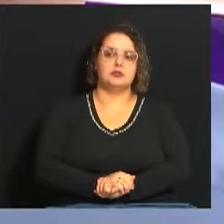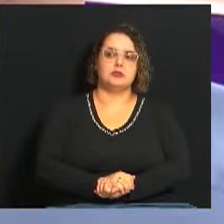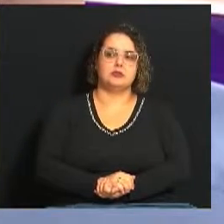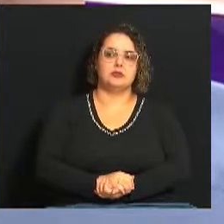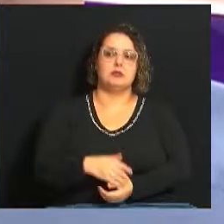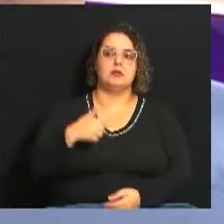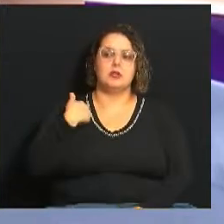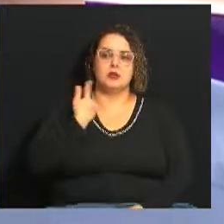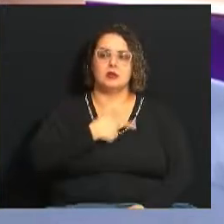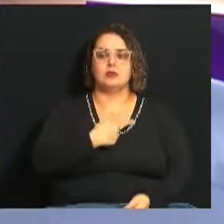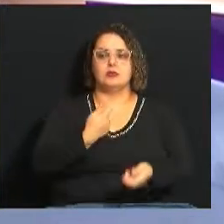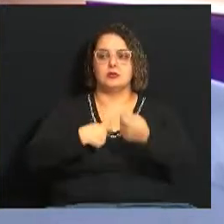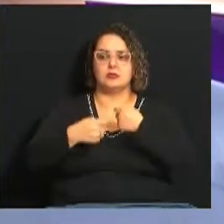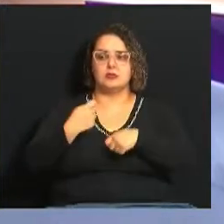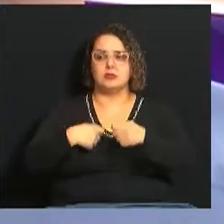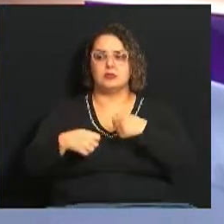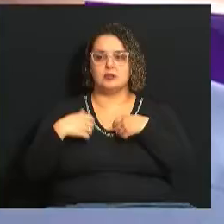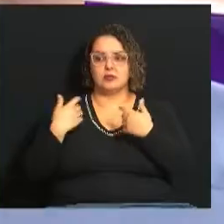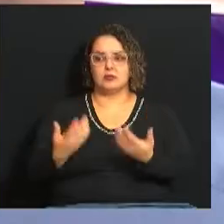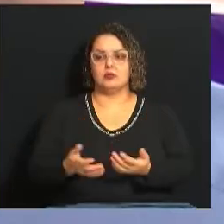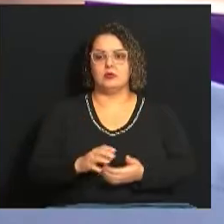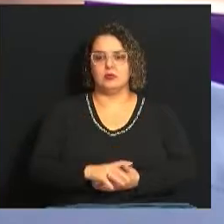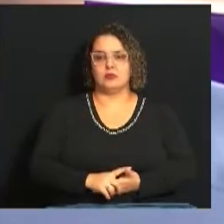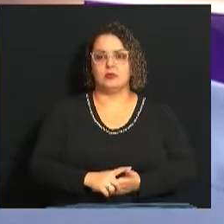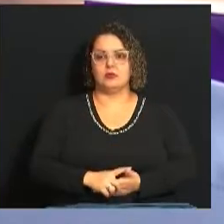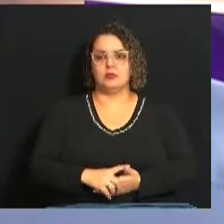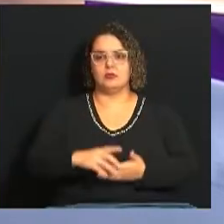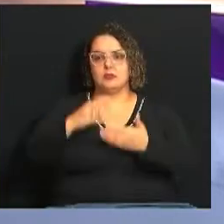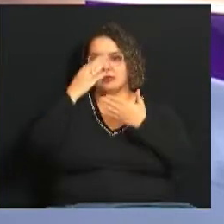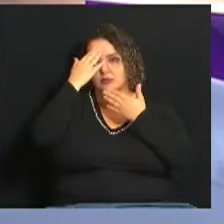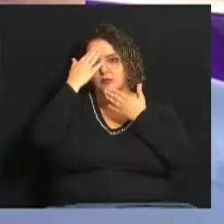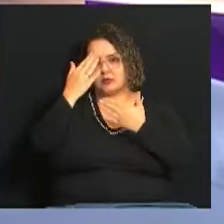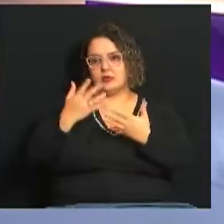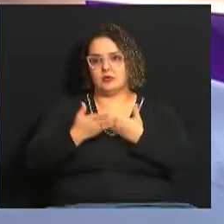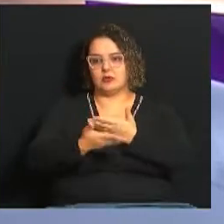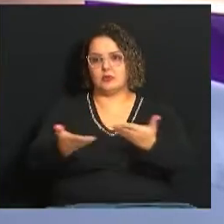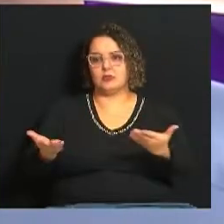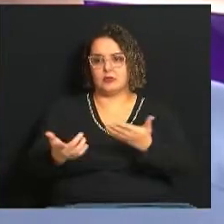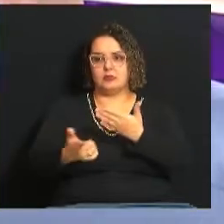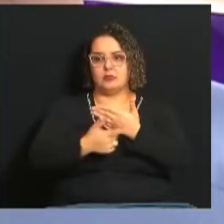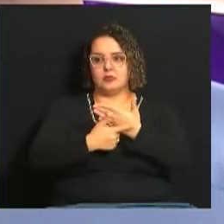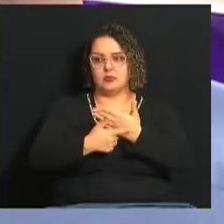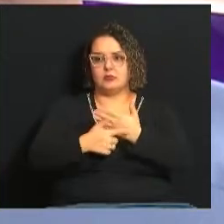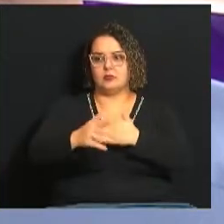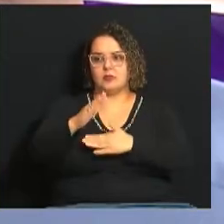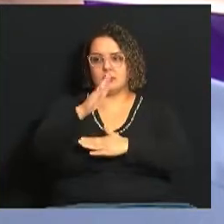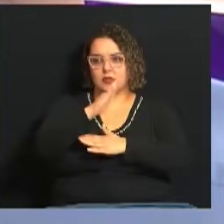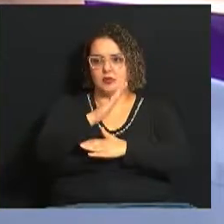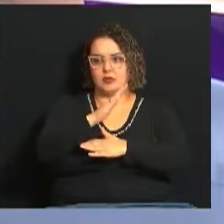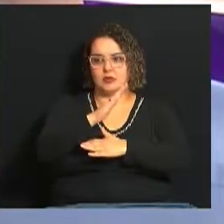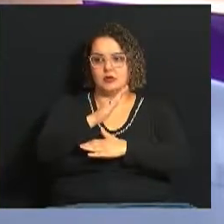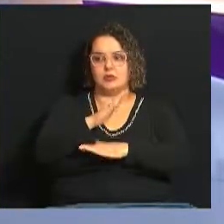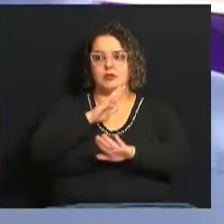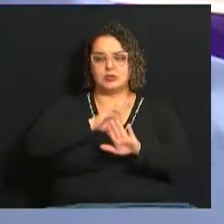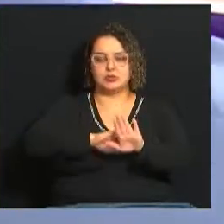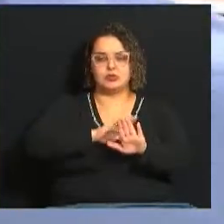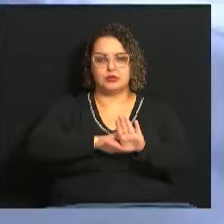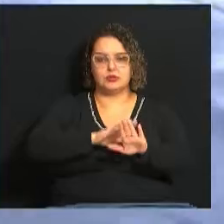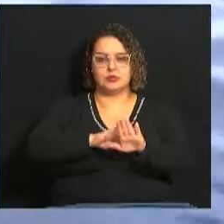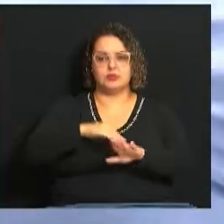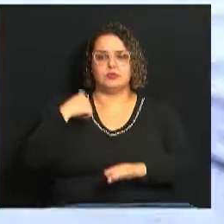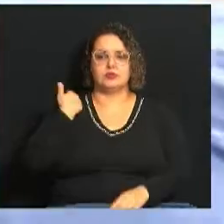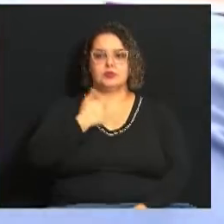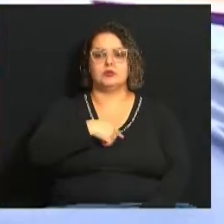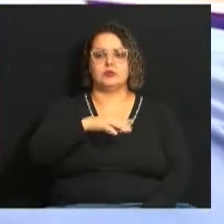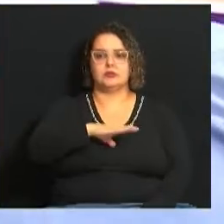nossa administração. Então, fica aqui o agradecimento em público ao papel que a Câmara Municipal exerce na nossa cidade,